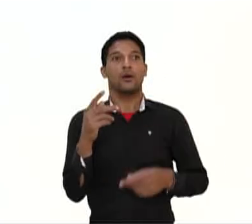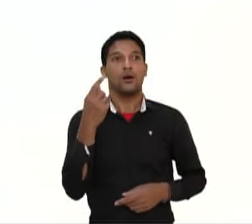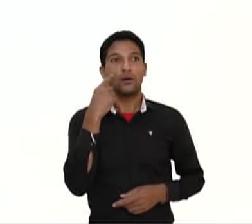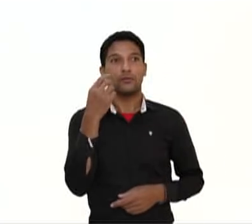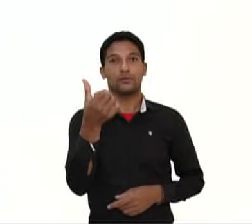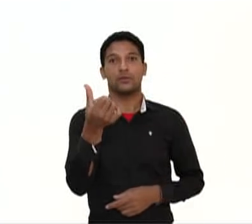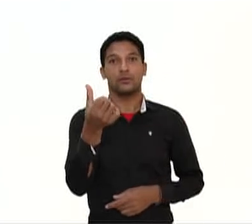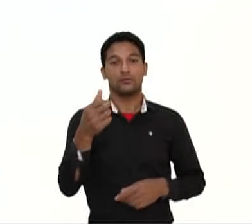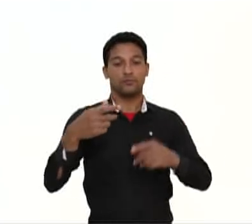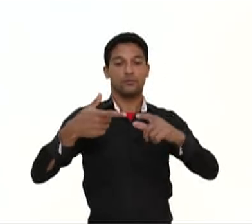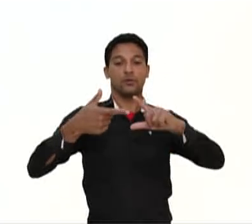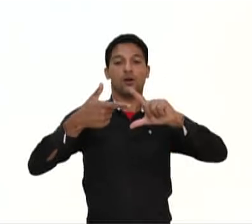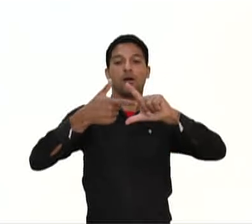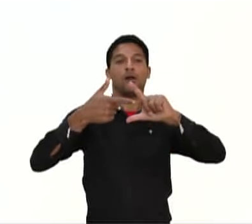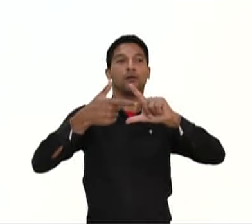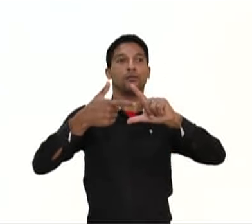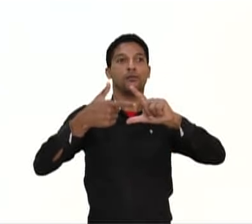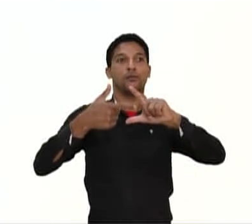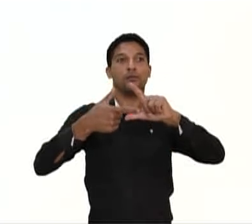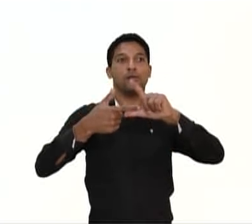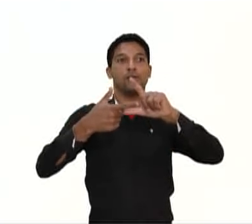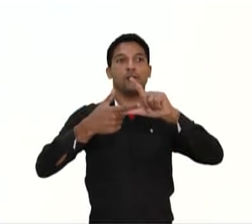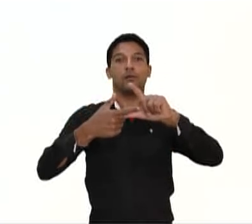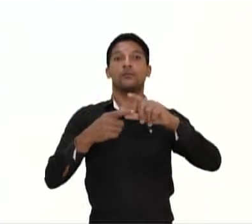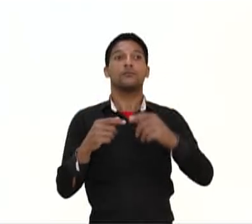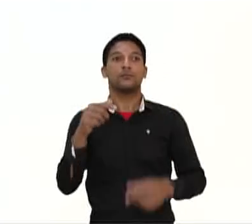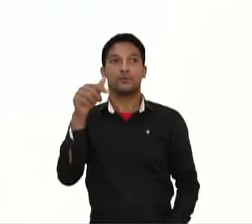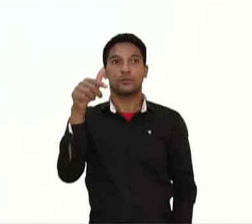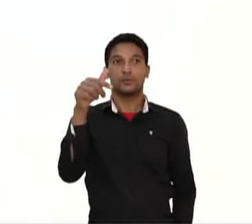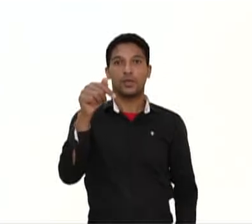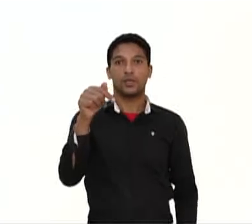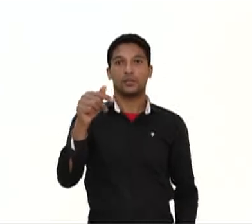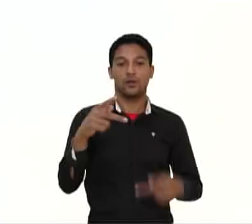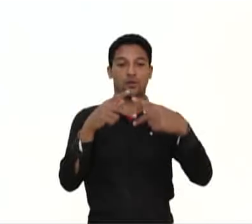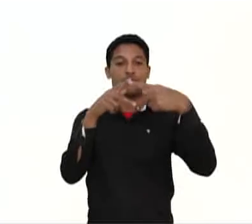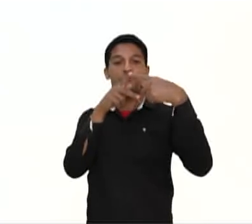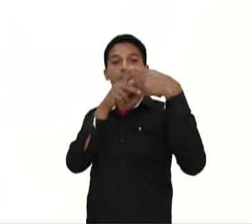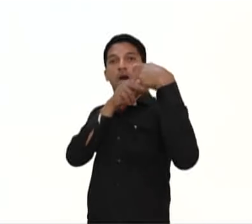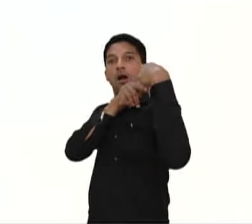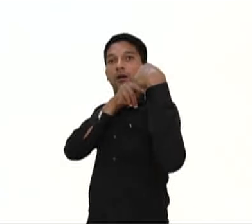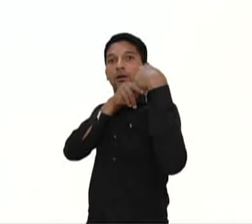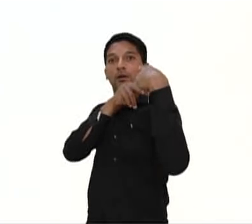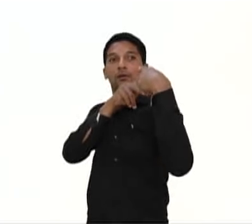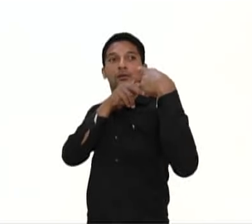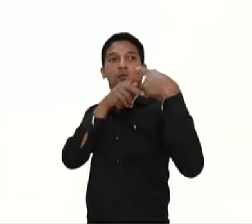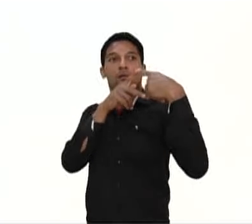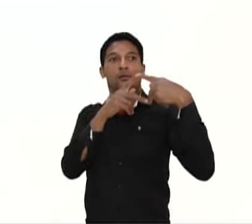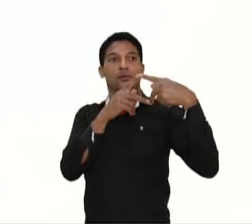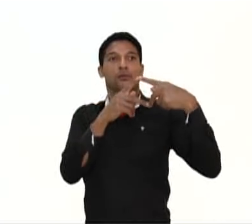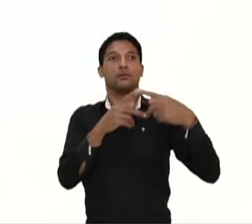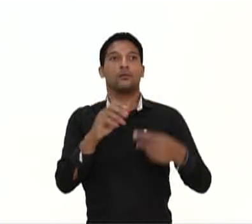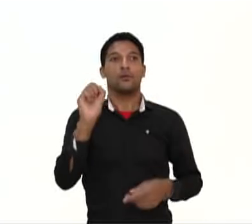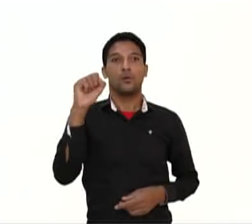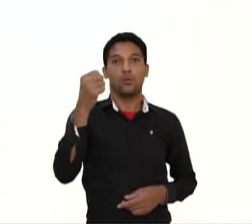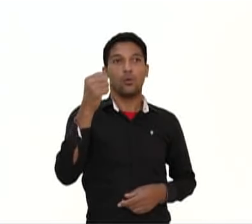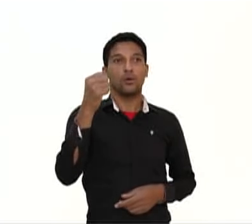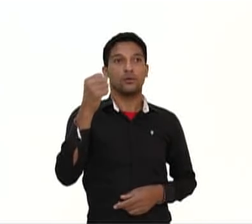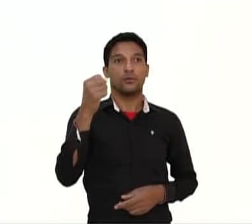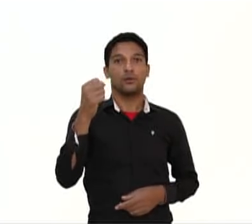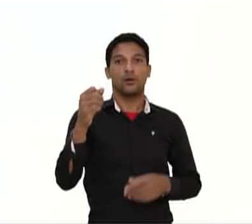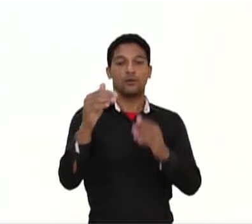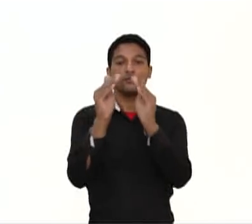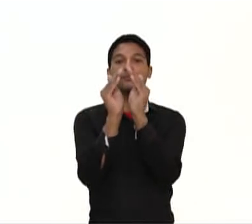ou trapezoide. O 7 é o trapézio retângulo, agora está certo. O 8 é o trapézio isósceles e o 9